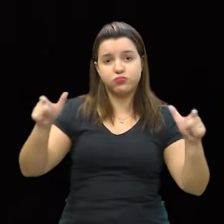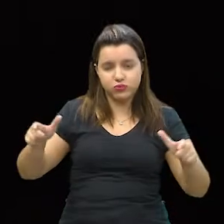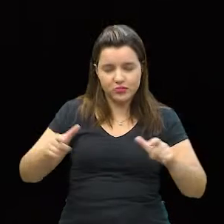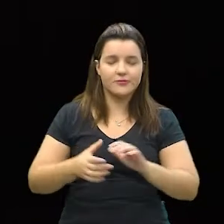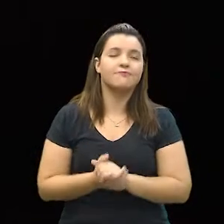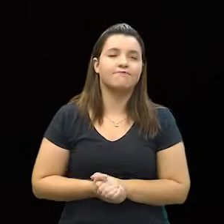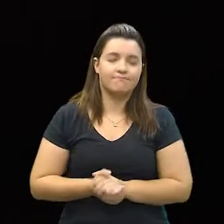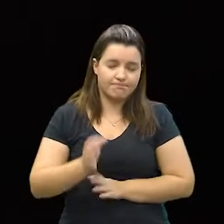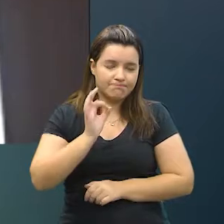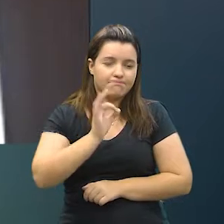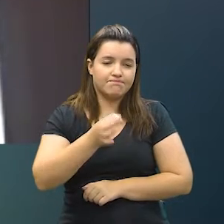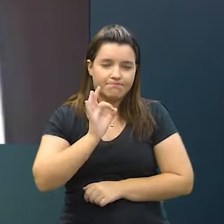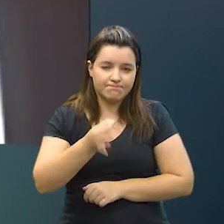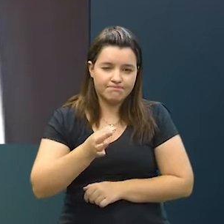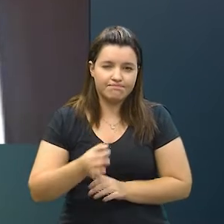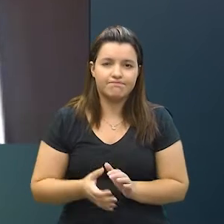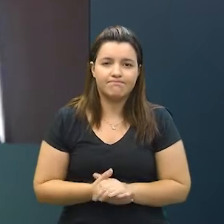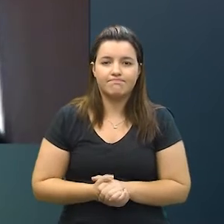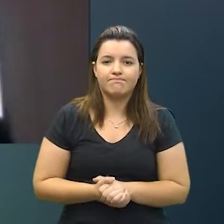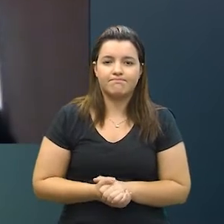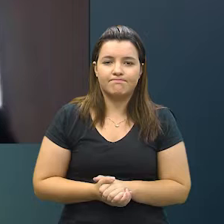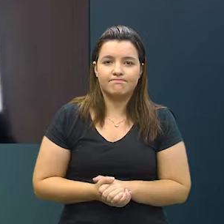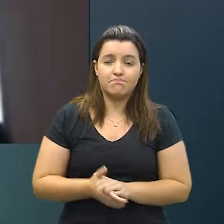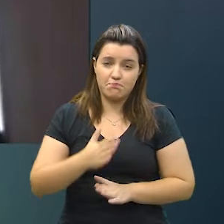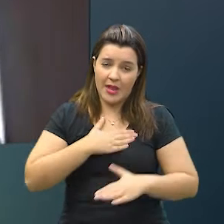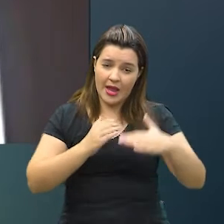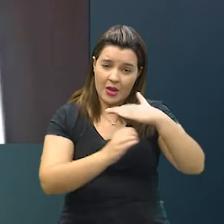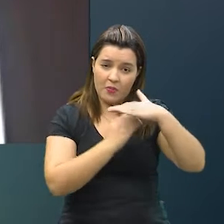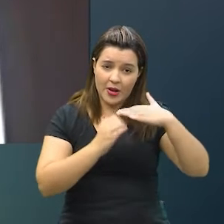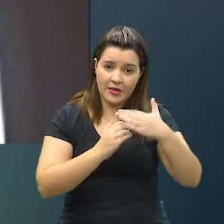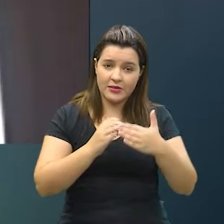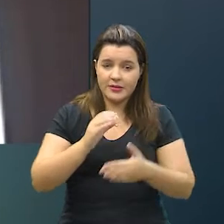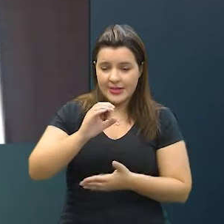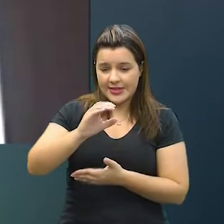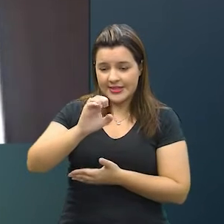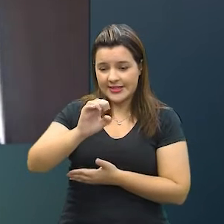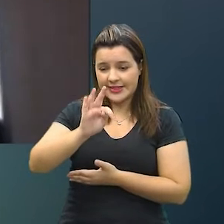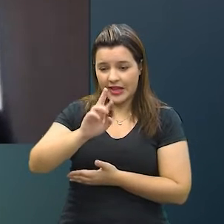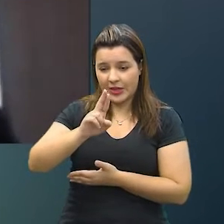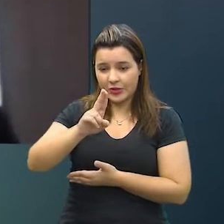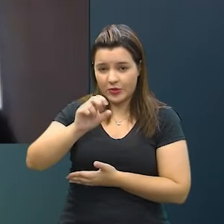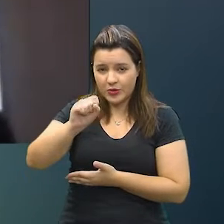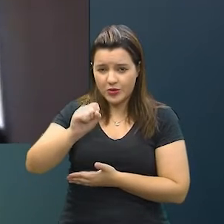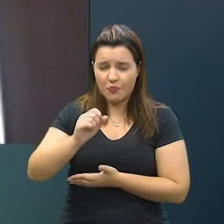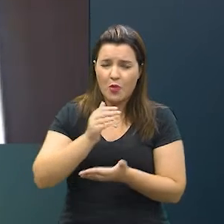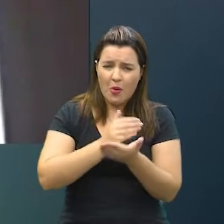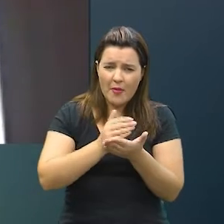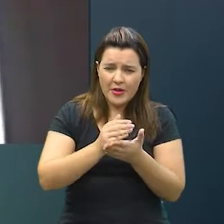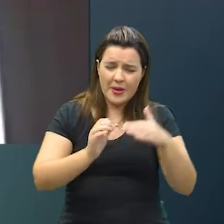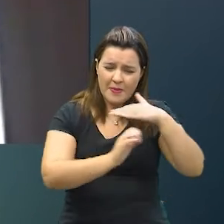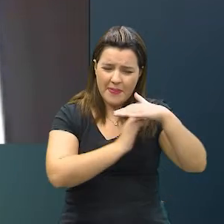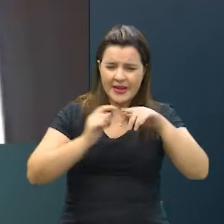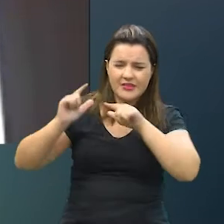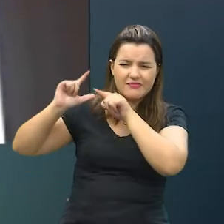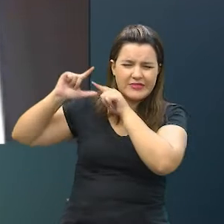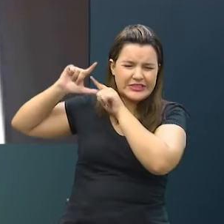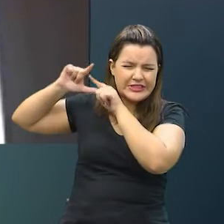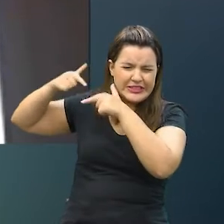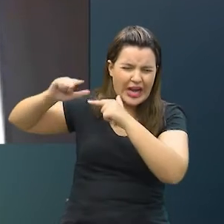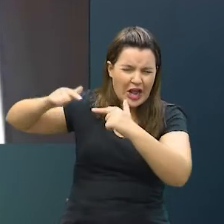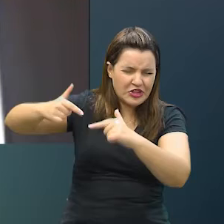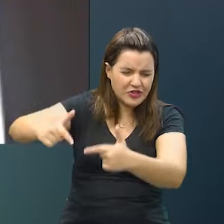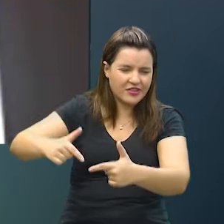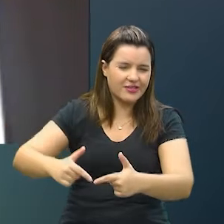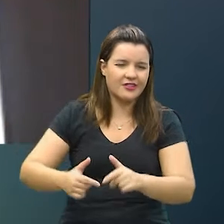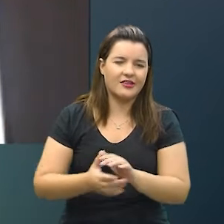com certeza. Então, vamos lá, a Certus começou inicialmente uma empresa tradicional, né, e você trabalhando somente